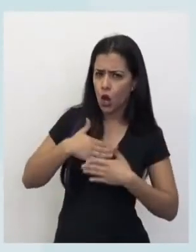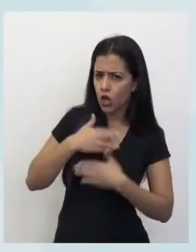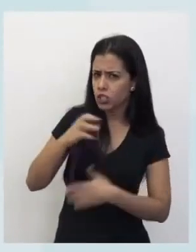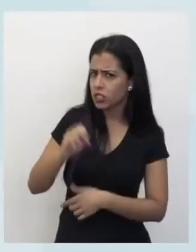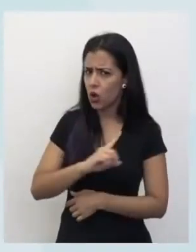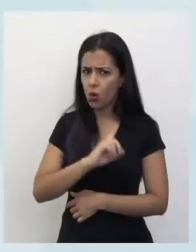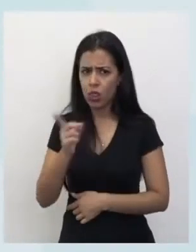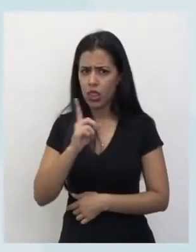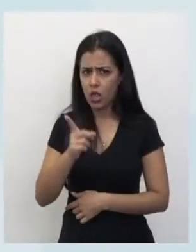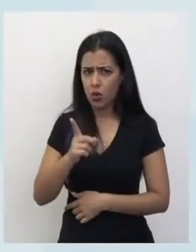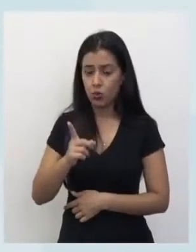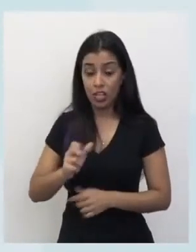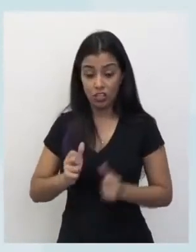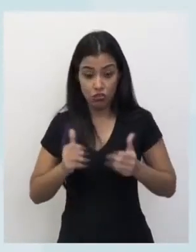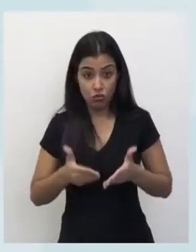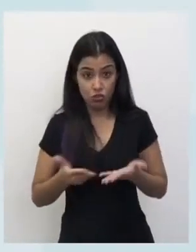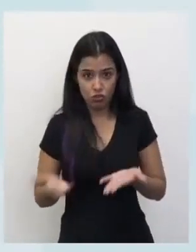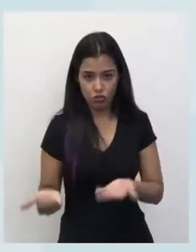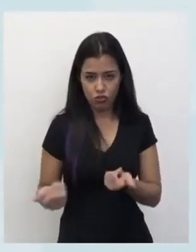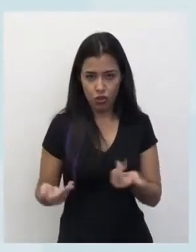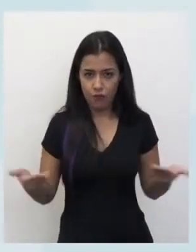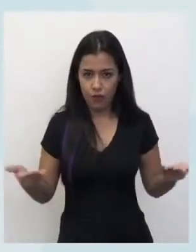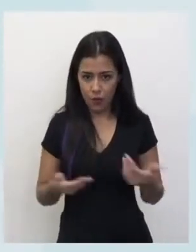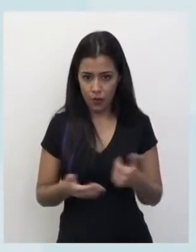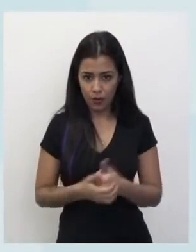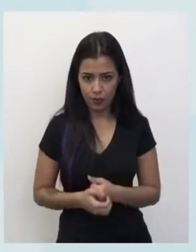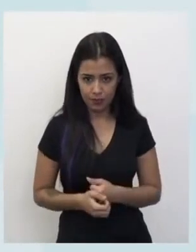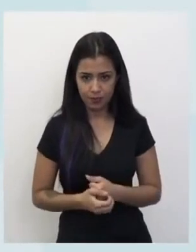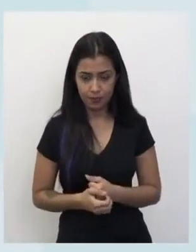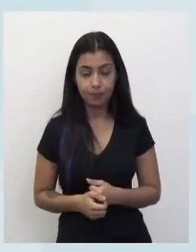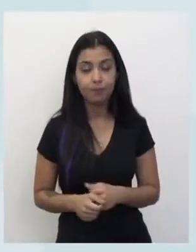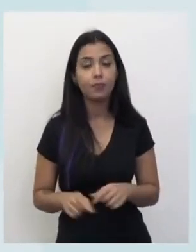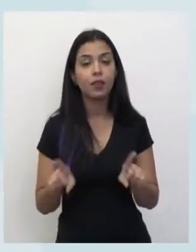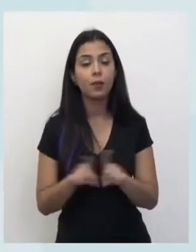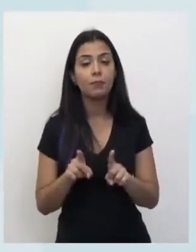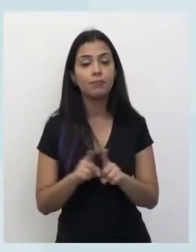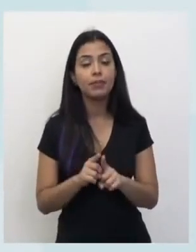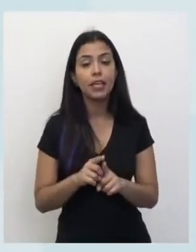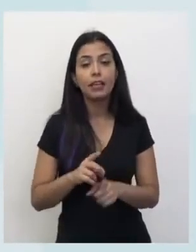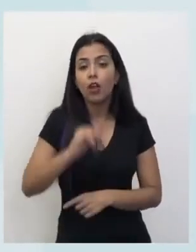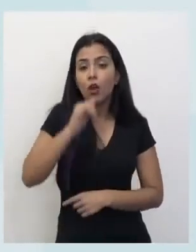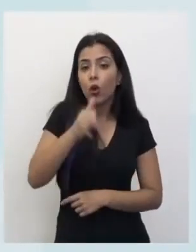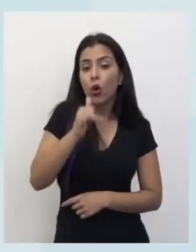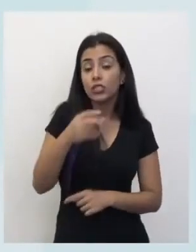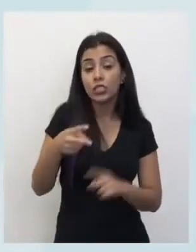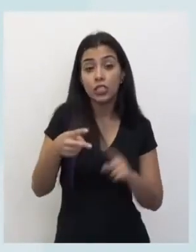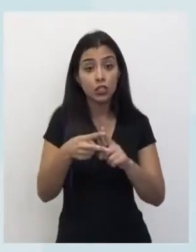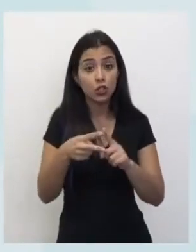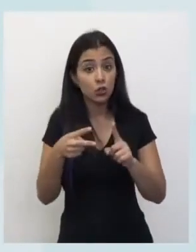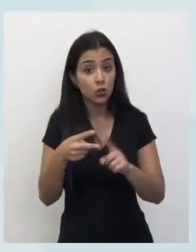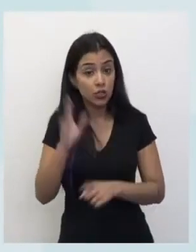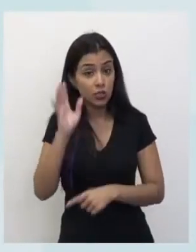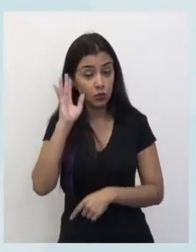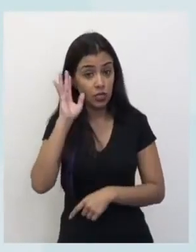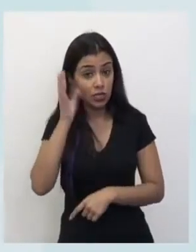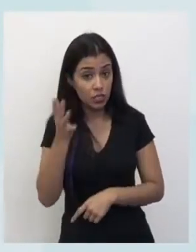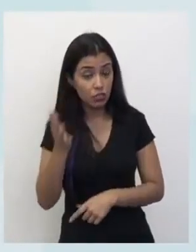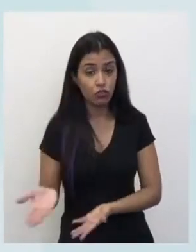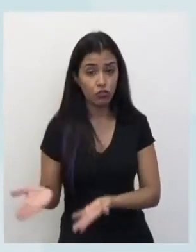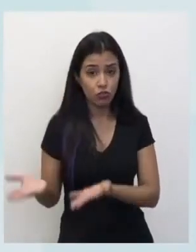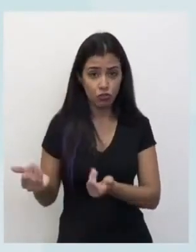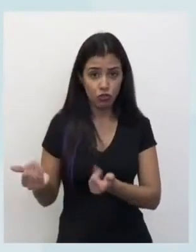conhecimento. Então, na segunda parte, conte 2 situações sobre os jovens. Uma em que o jovem tenha presenciado